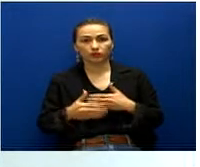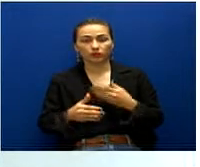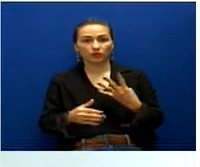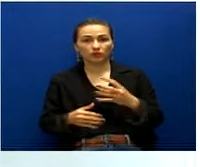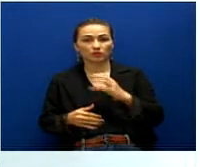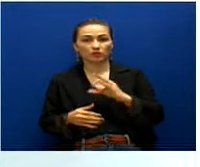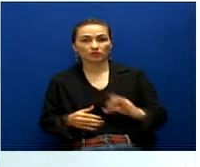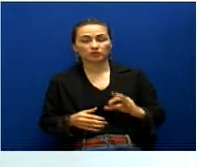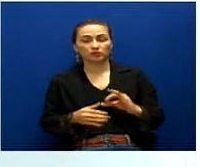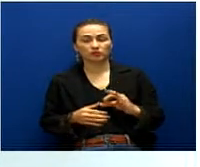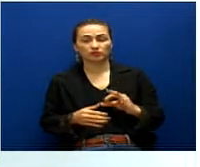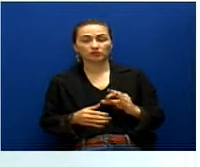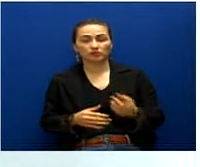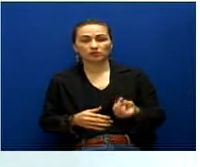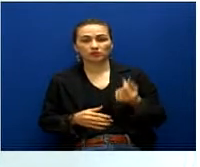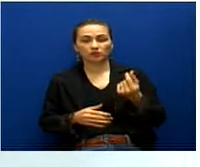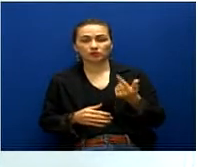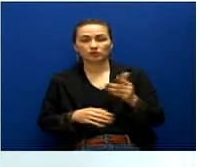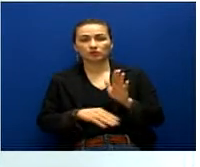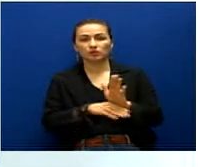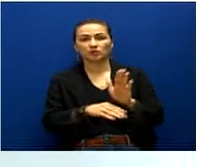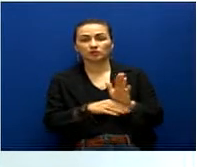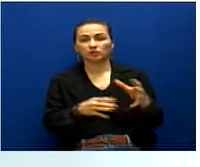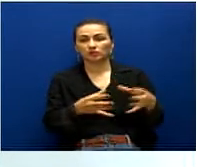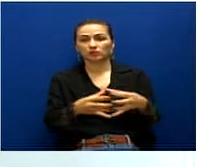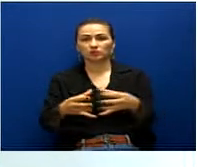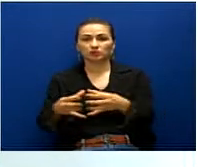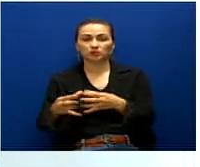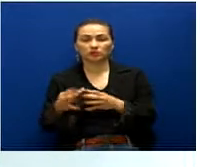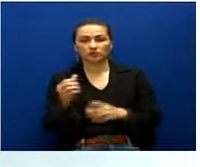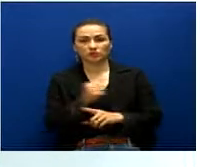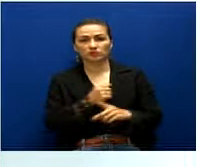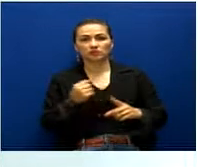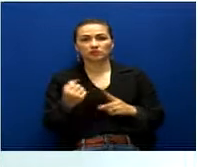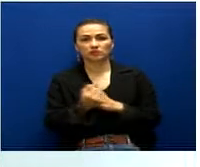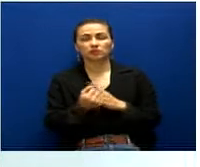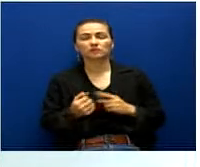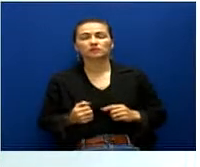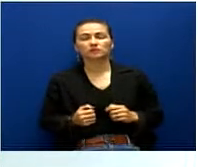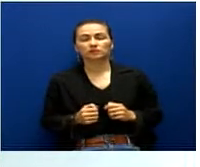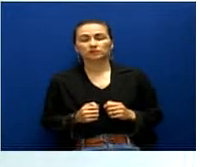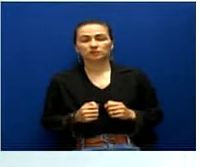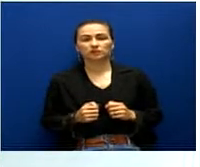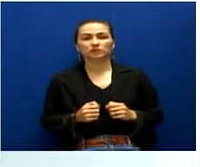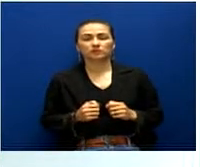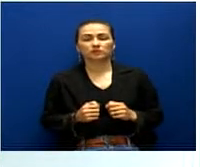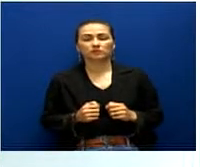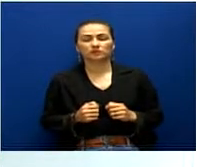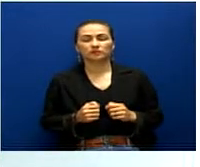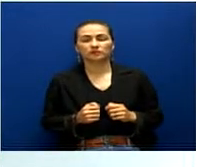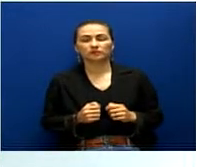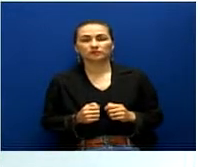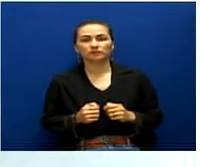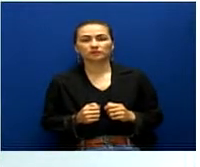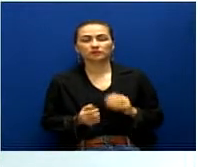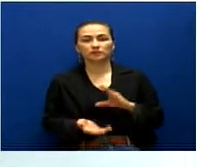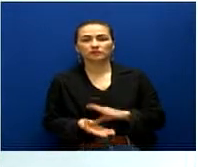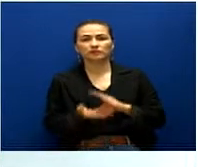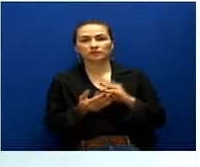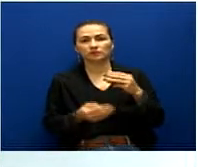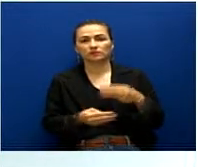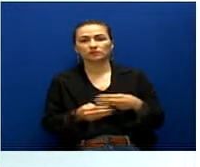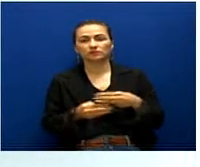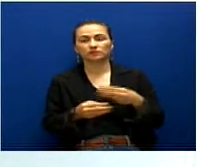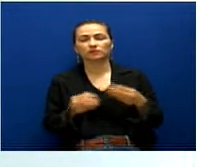de Atendimento às Entidades Sociais, atendendo, inclusive, o pedido do Conselho Municipal